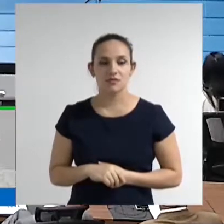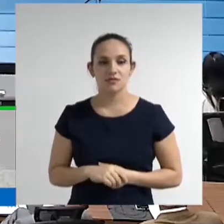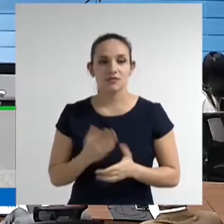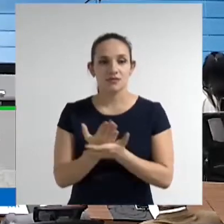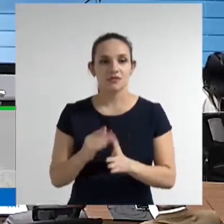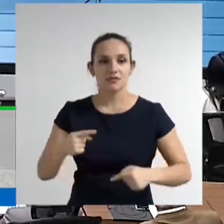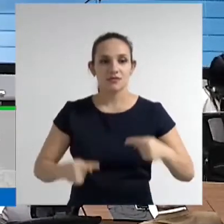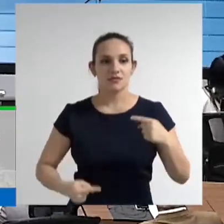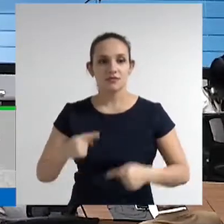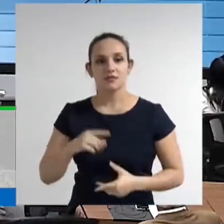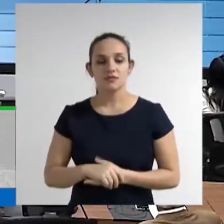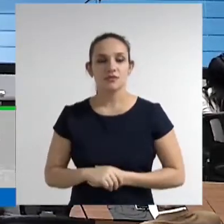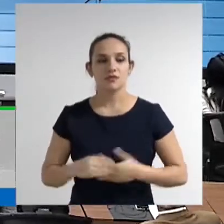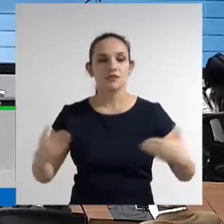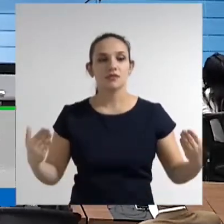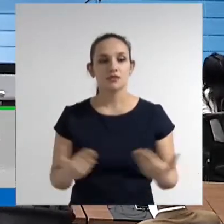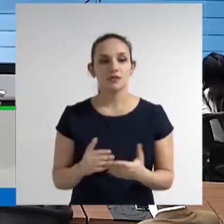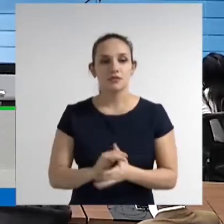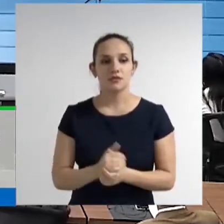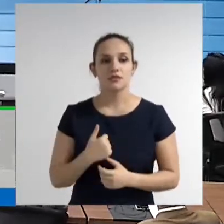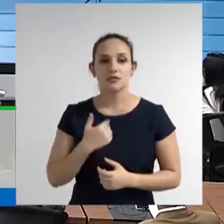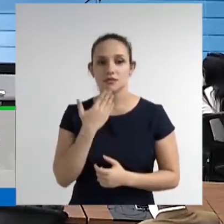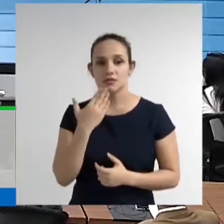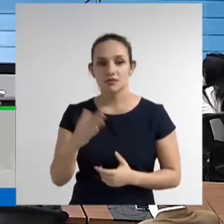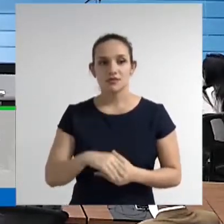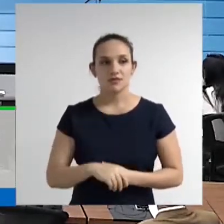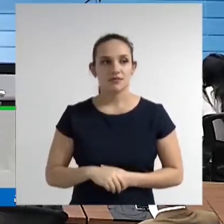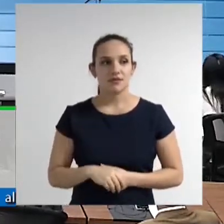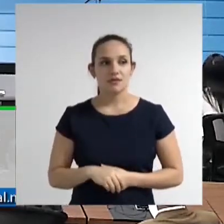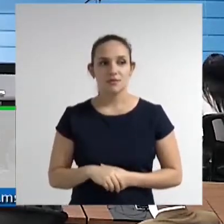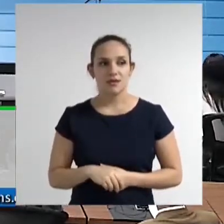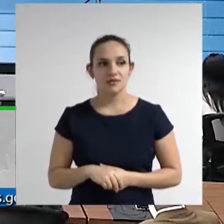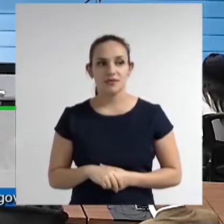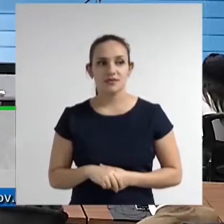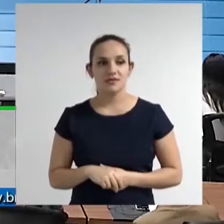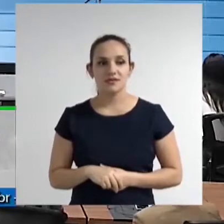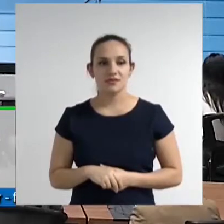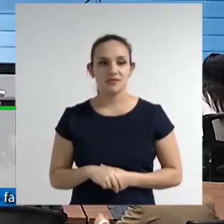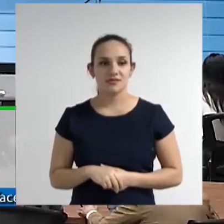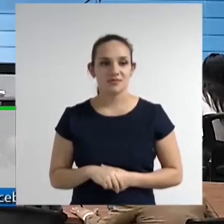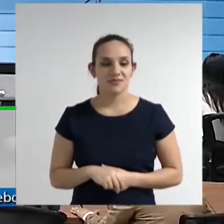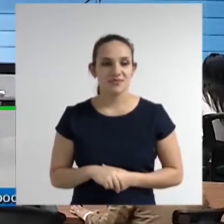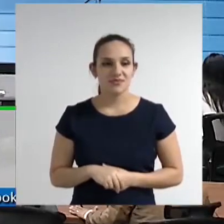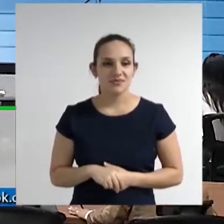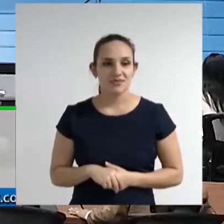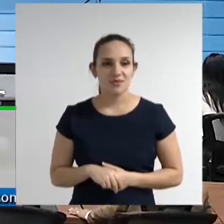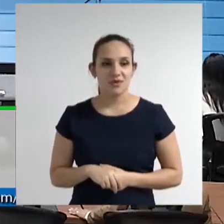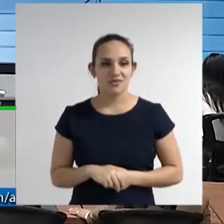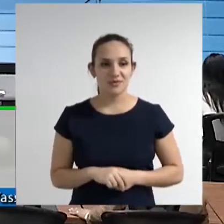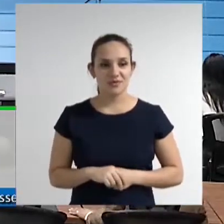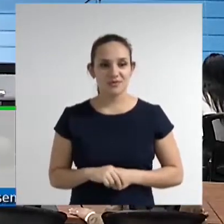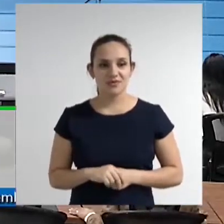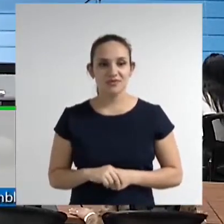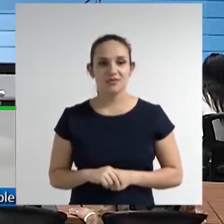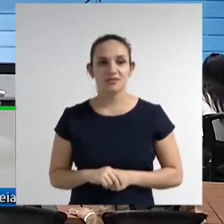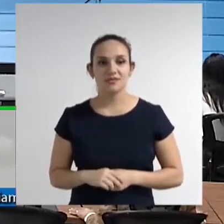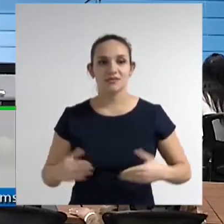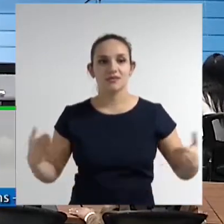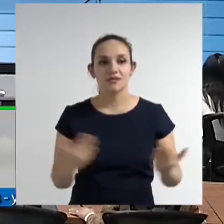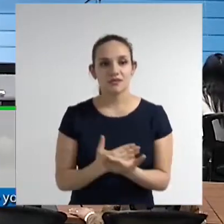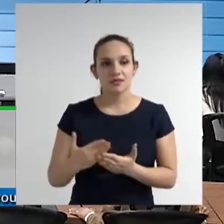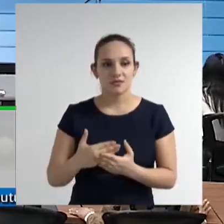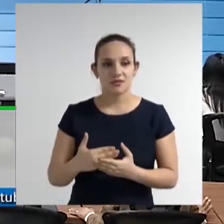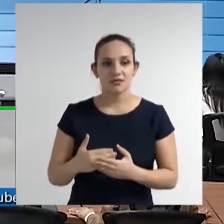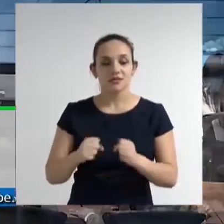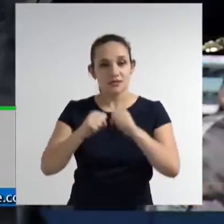Encerrada a discussão. Solicito aos senhores deputados que acessem o sistema biométrico de votação